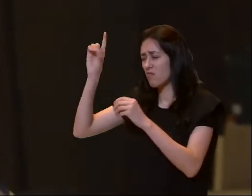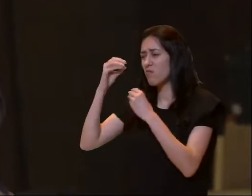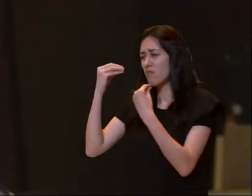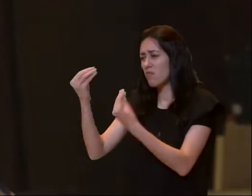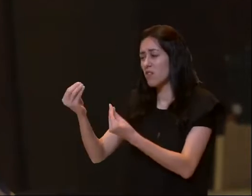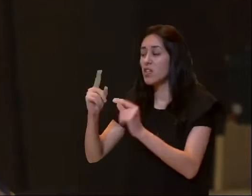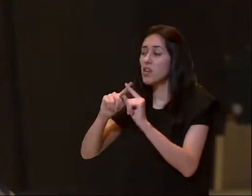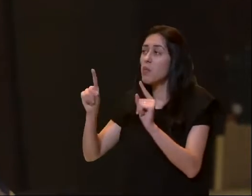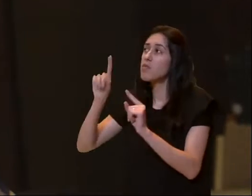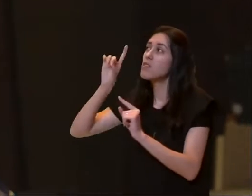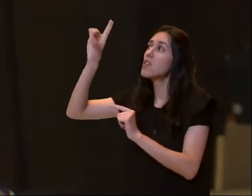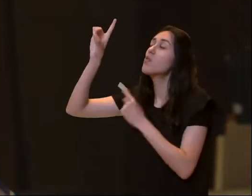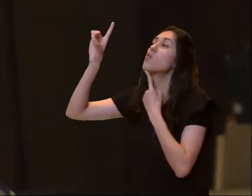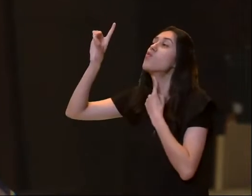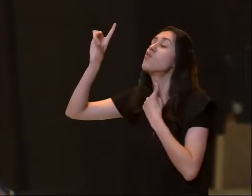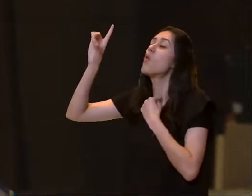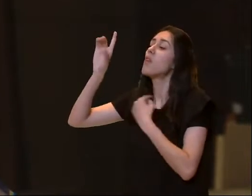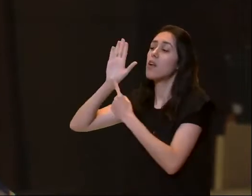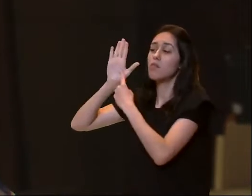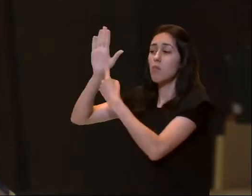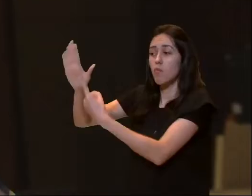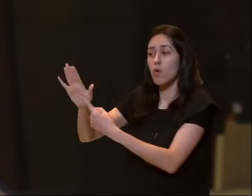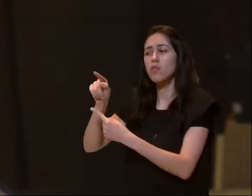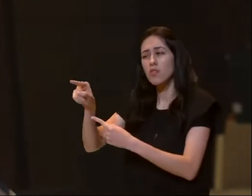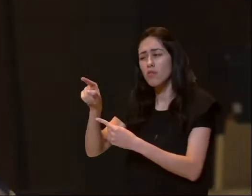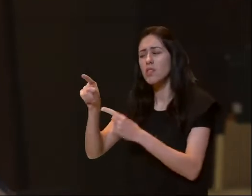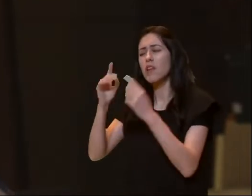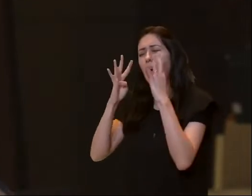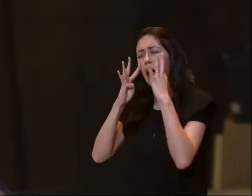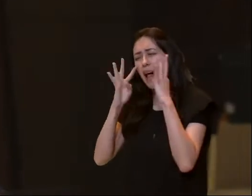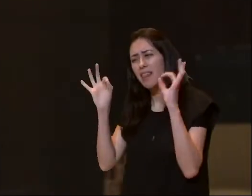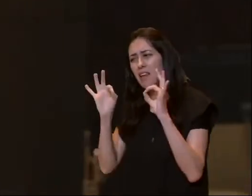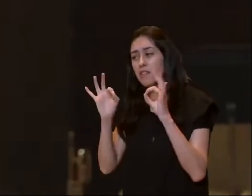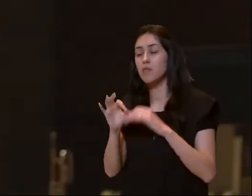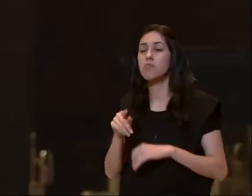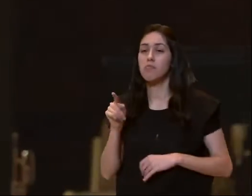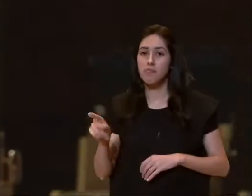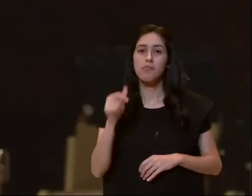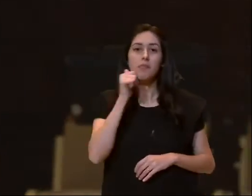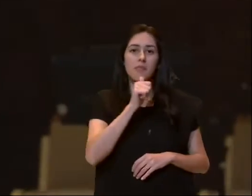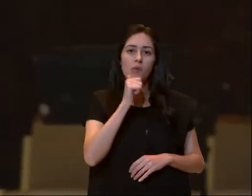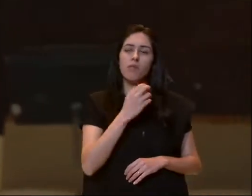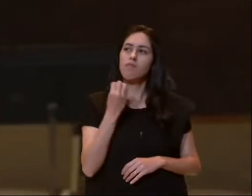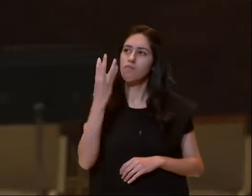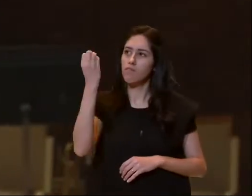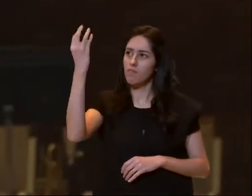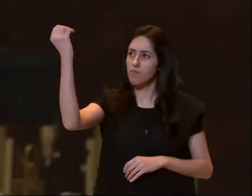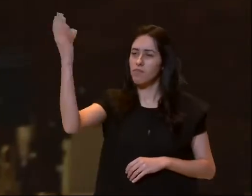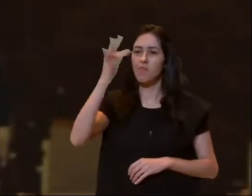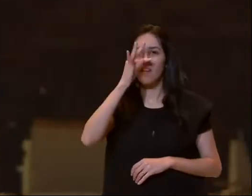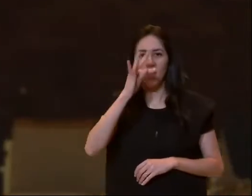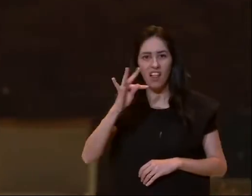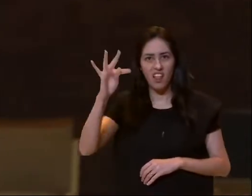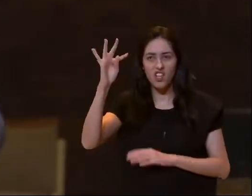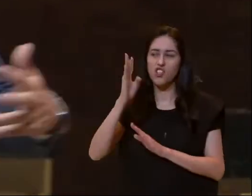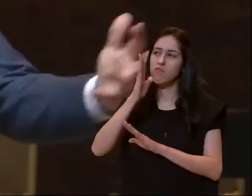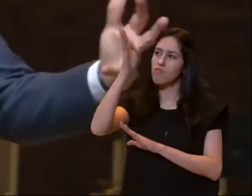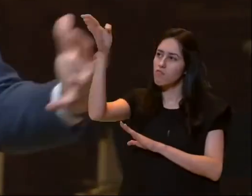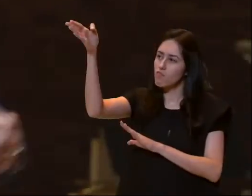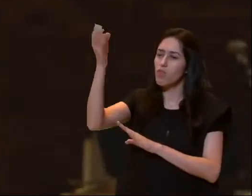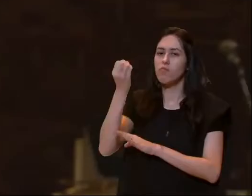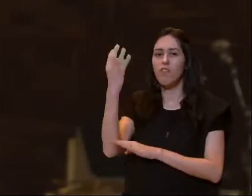revelar a vontade dEle para você. Presta atenção. E ela faz uma viagem missionária para a Tailândia.